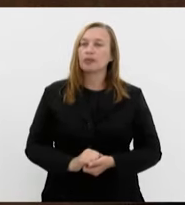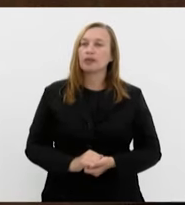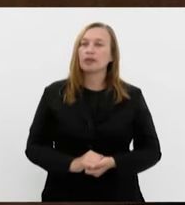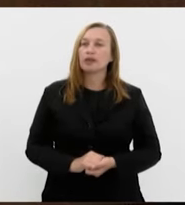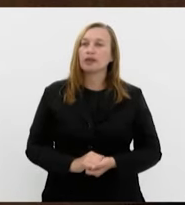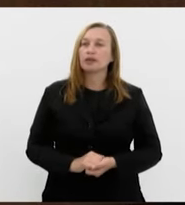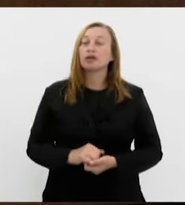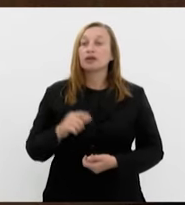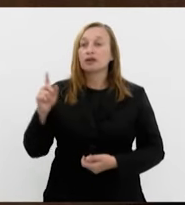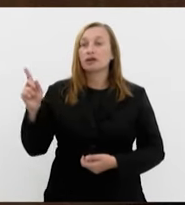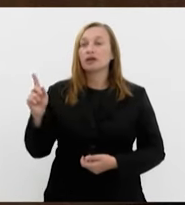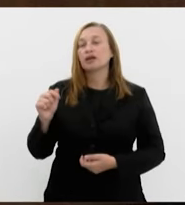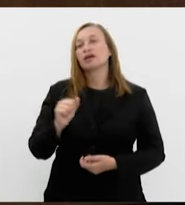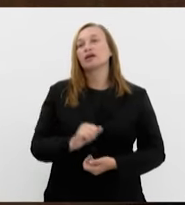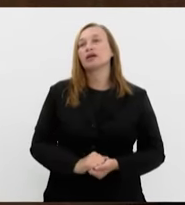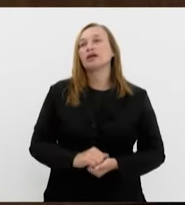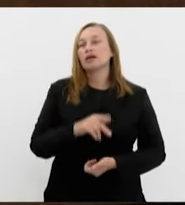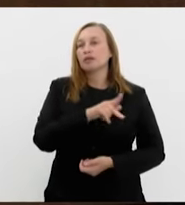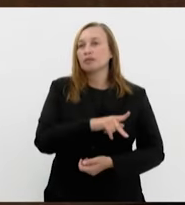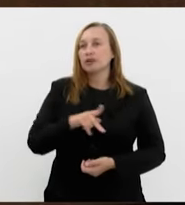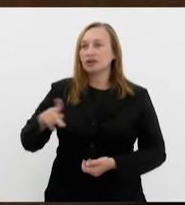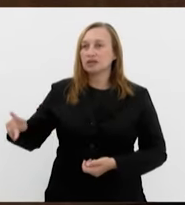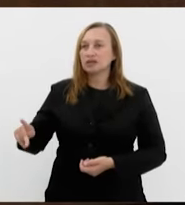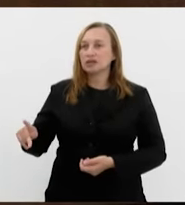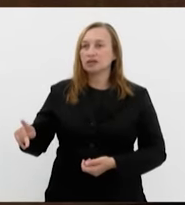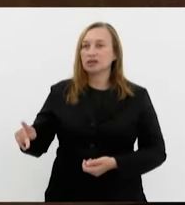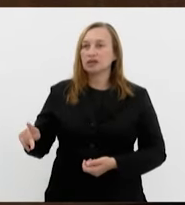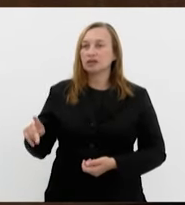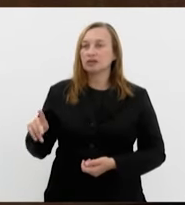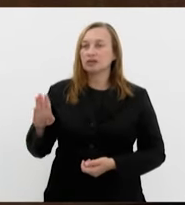Ele é presidente do Bahia